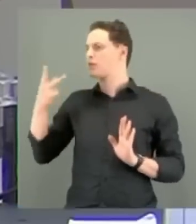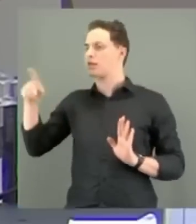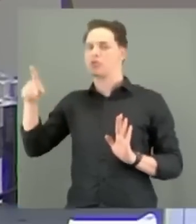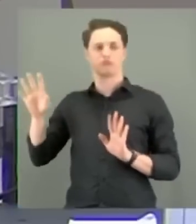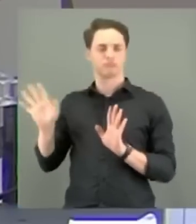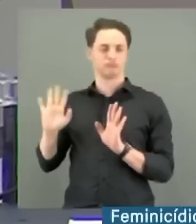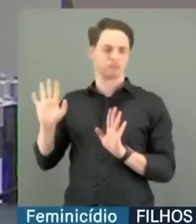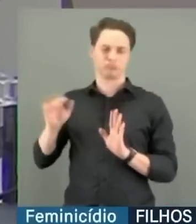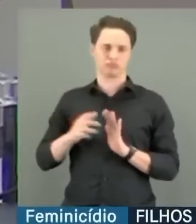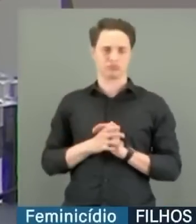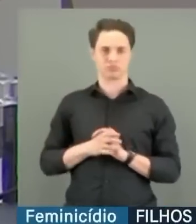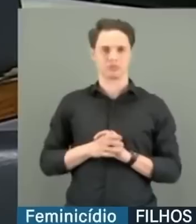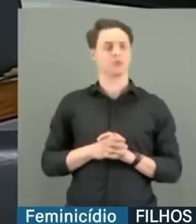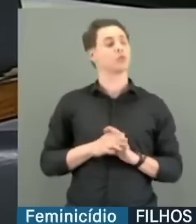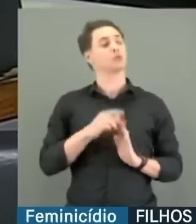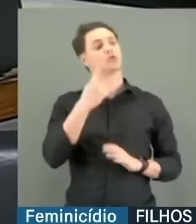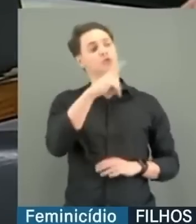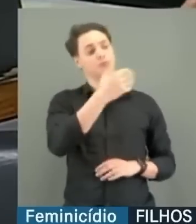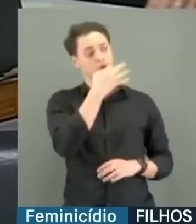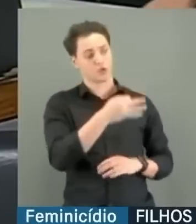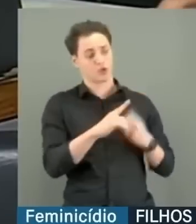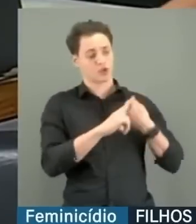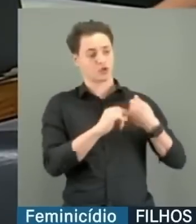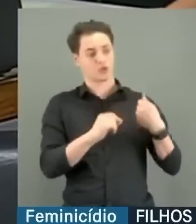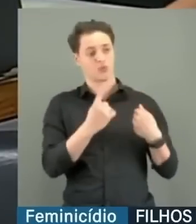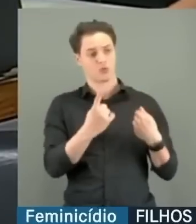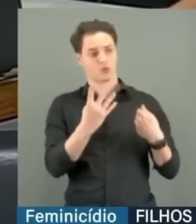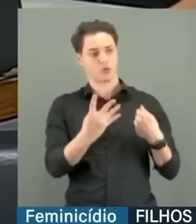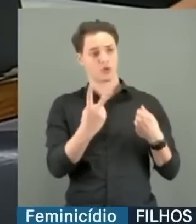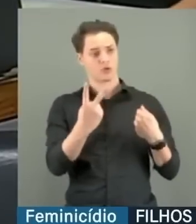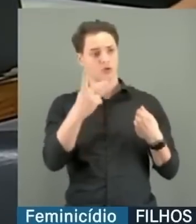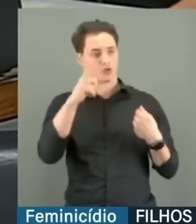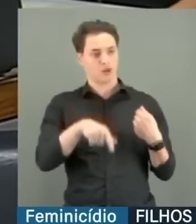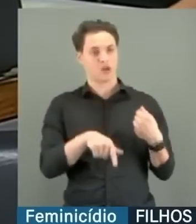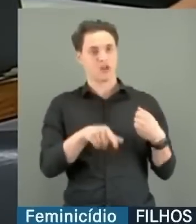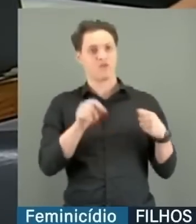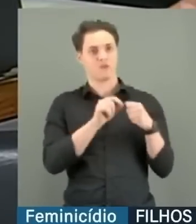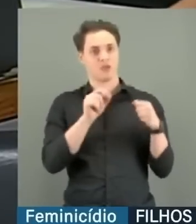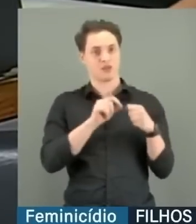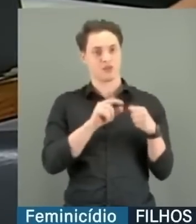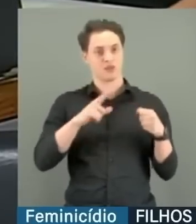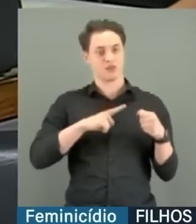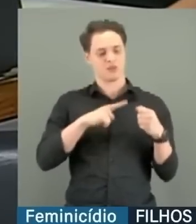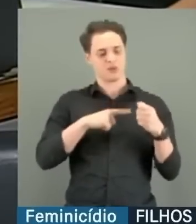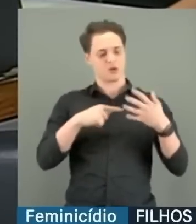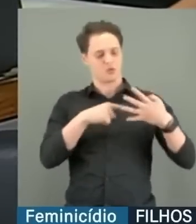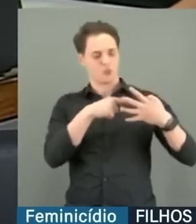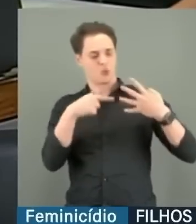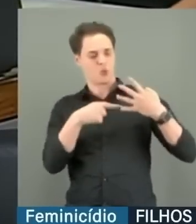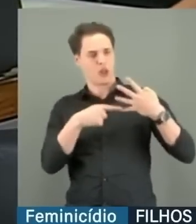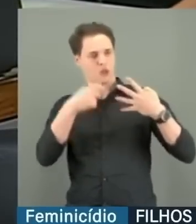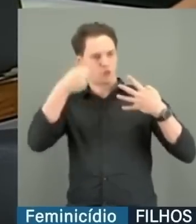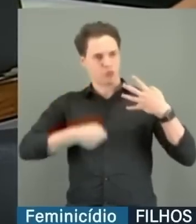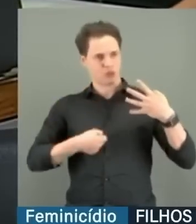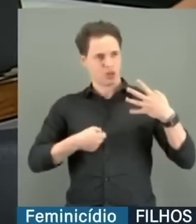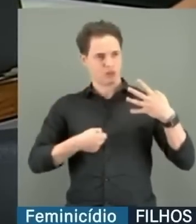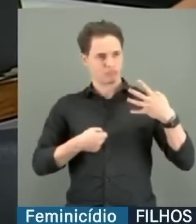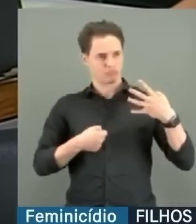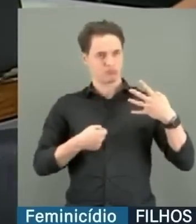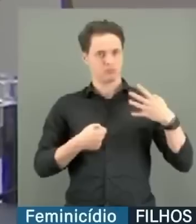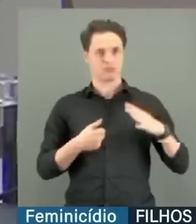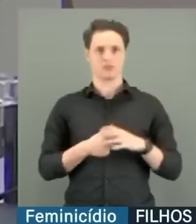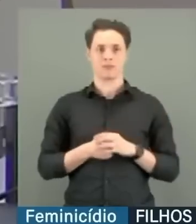Ibergrande. Na sua opinião, o artigo 142 estabelece a existência de um quarto poder da República?